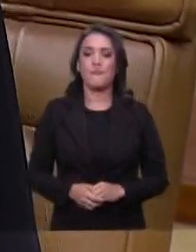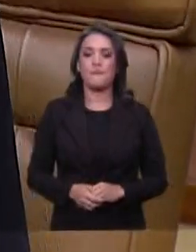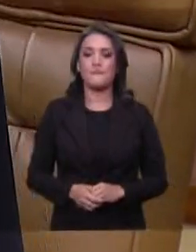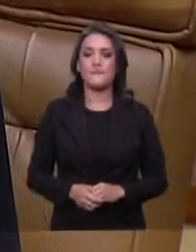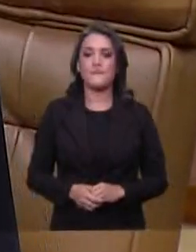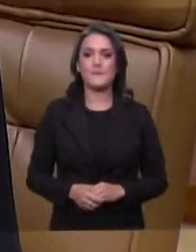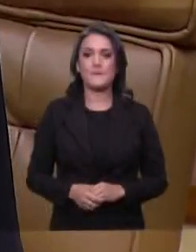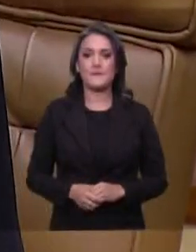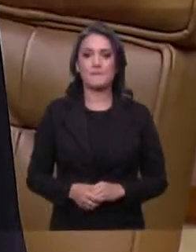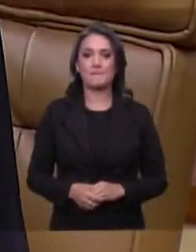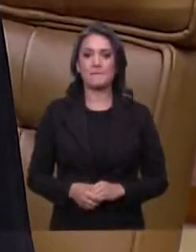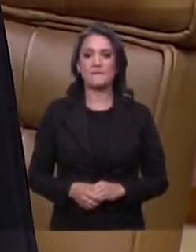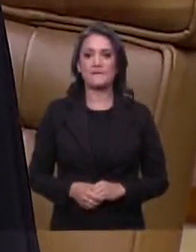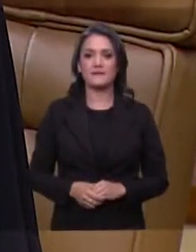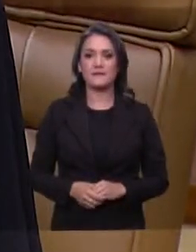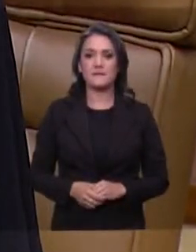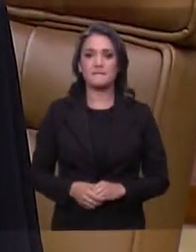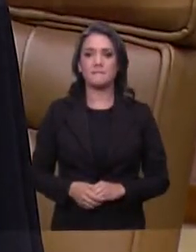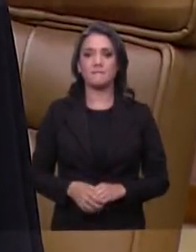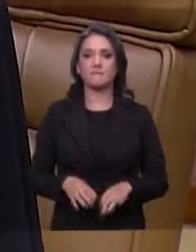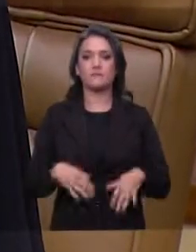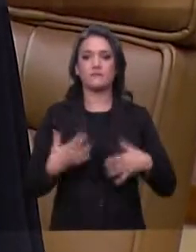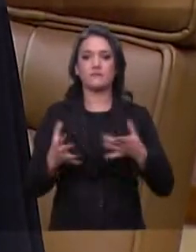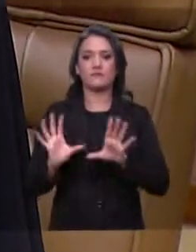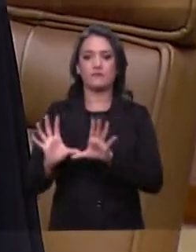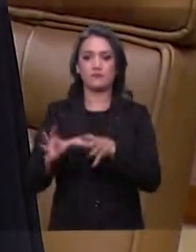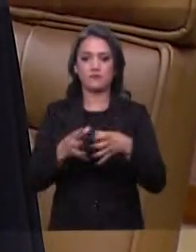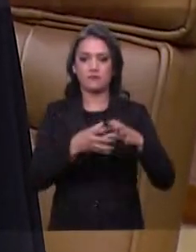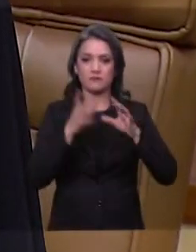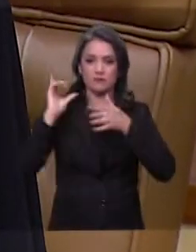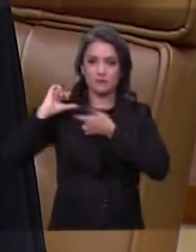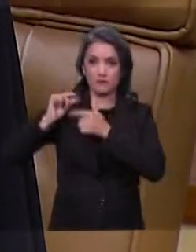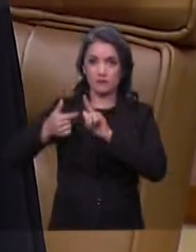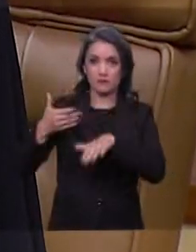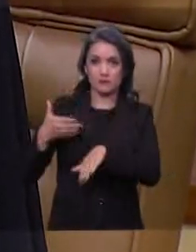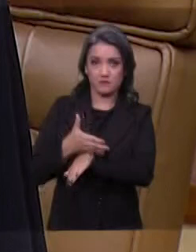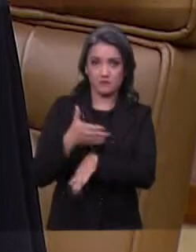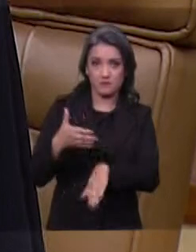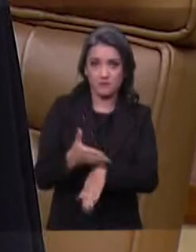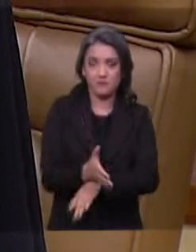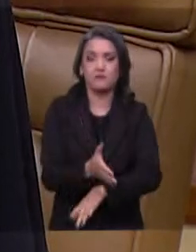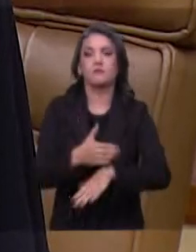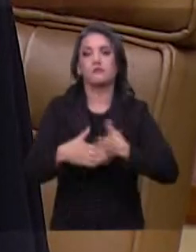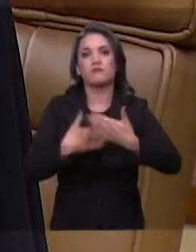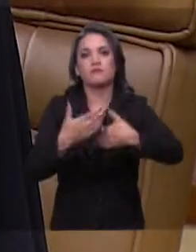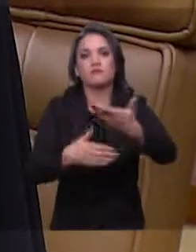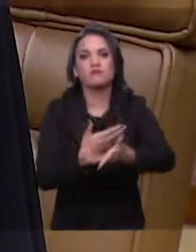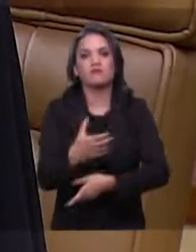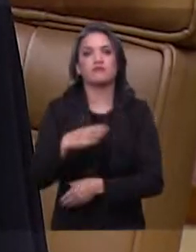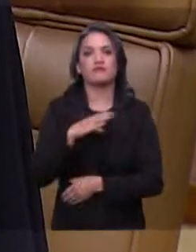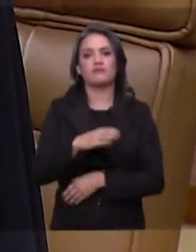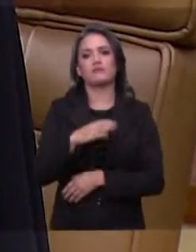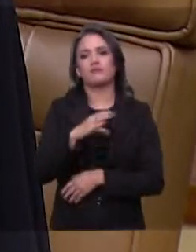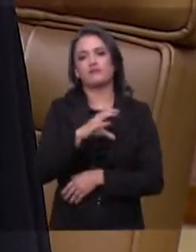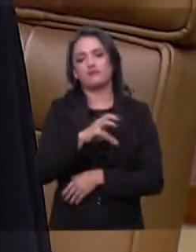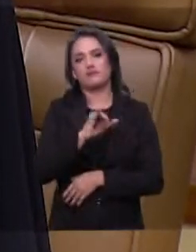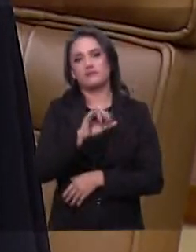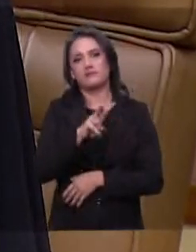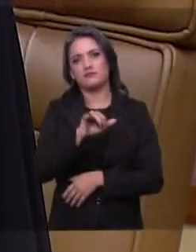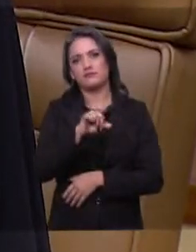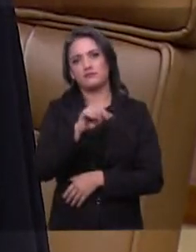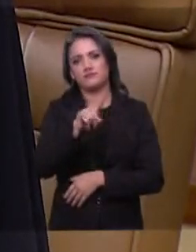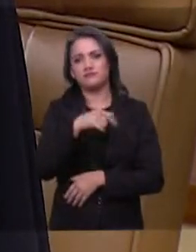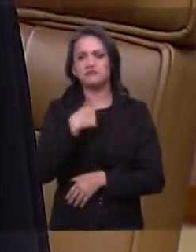Considerados os grupos tradicionais participantes do processo civilizatório nacional, tenho para mim que as comunidades de